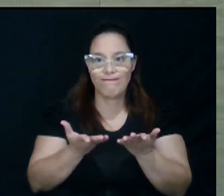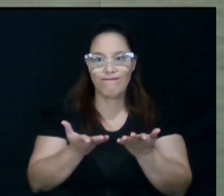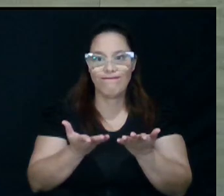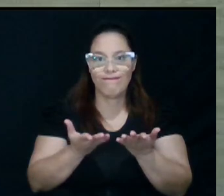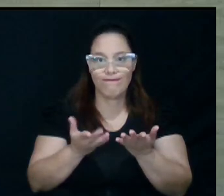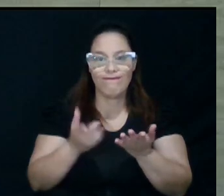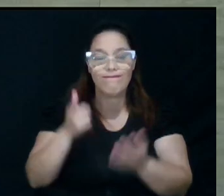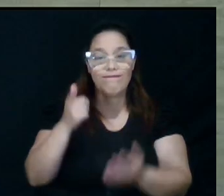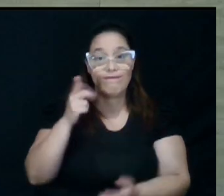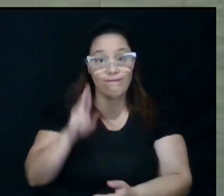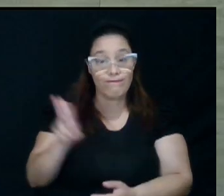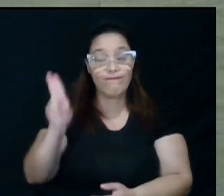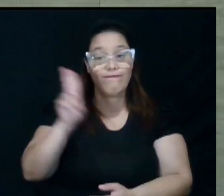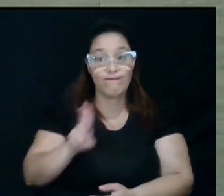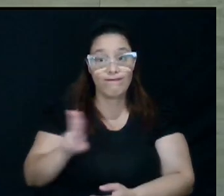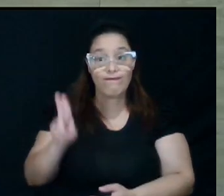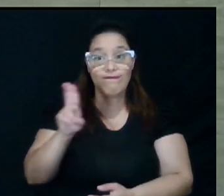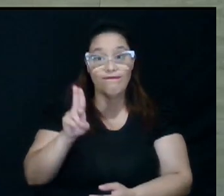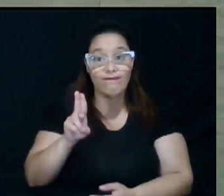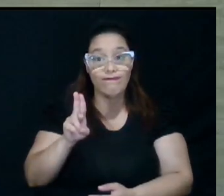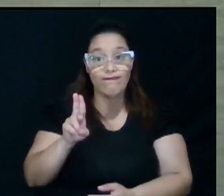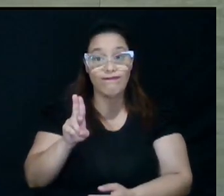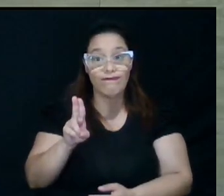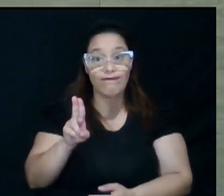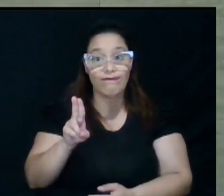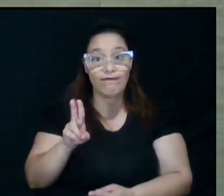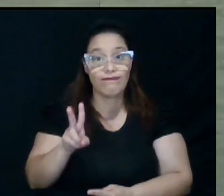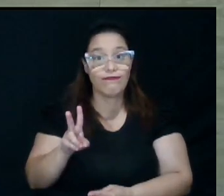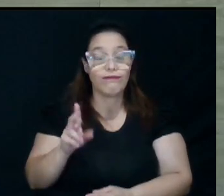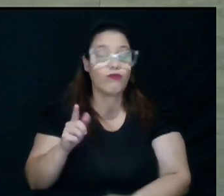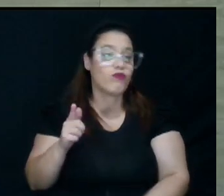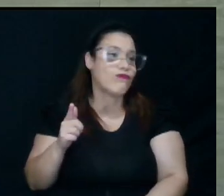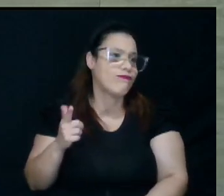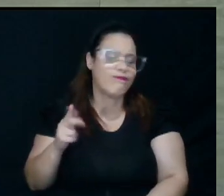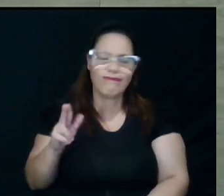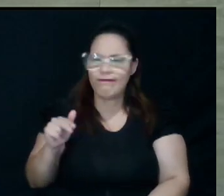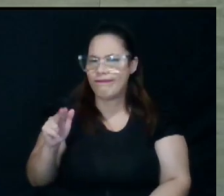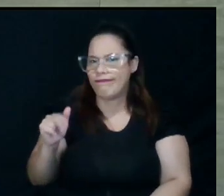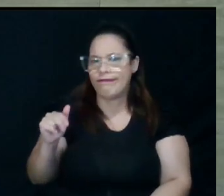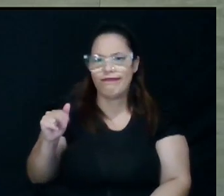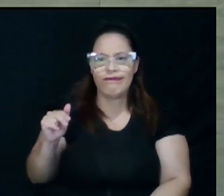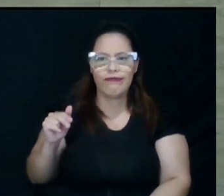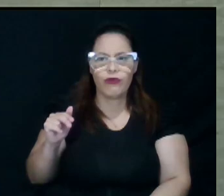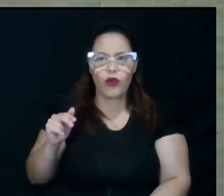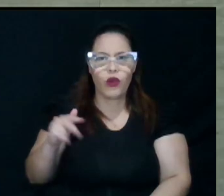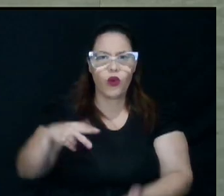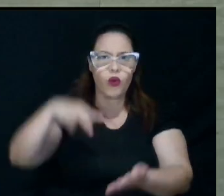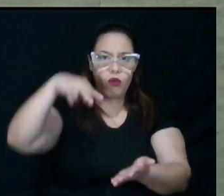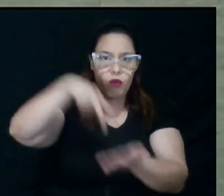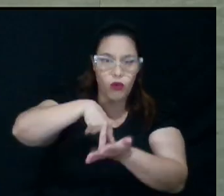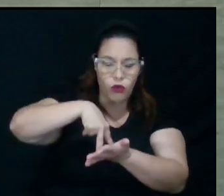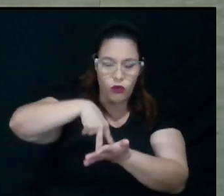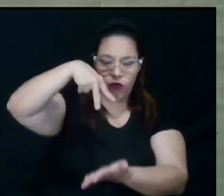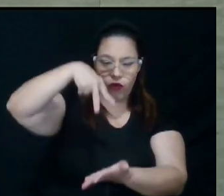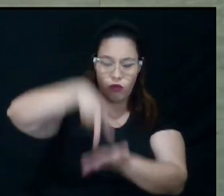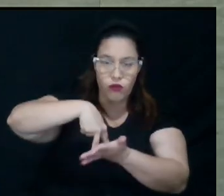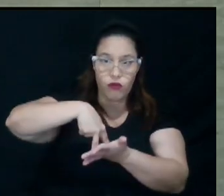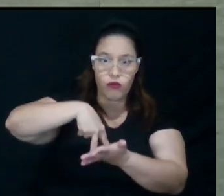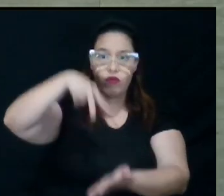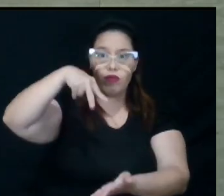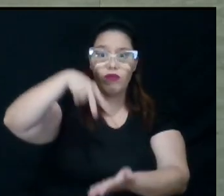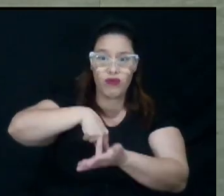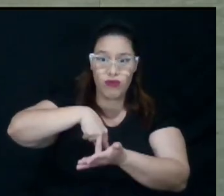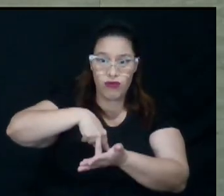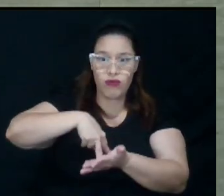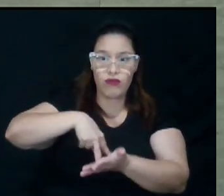sempre não fazer esse tipo de brincadeira. Também não ficar pulando, usando também uma carga maior do que aquilo